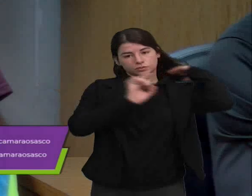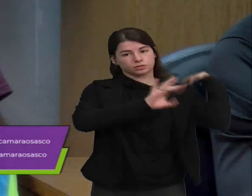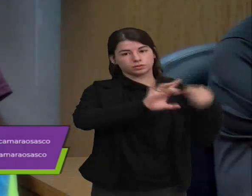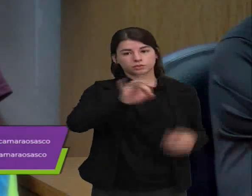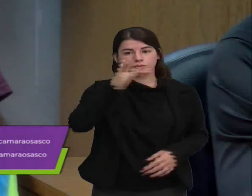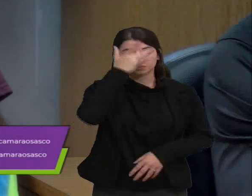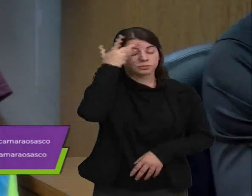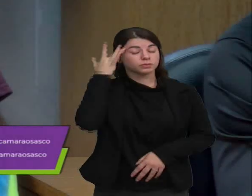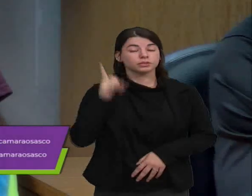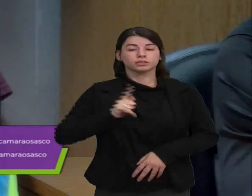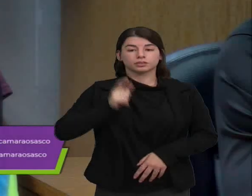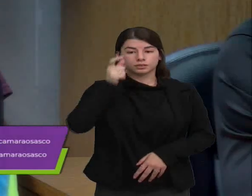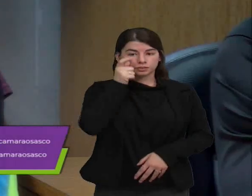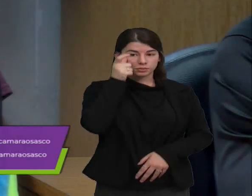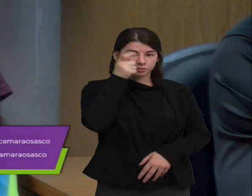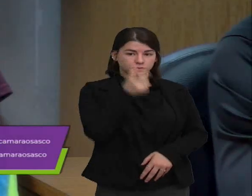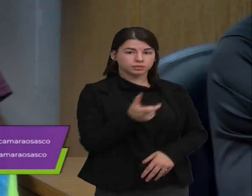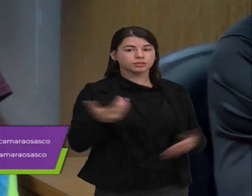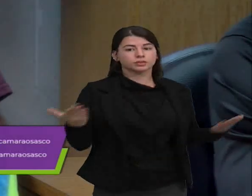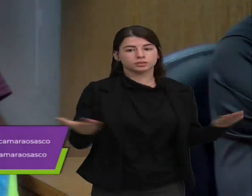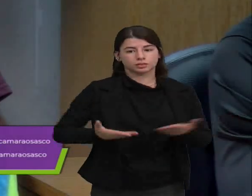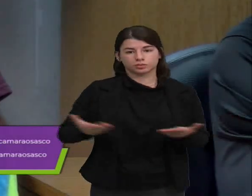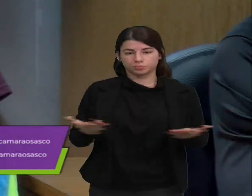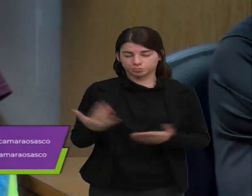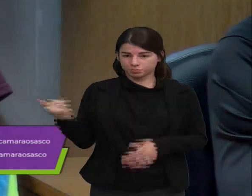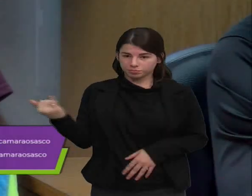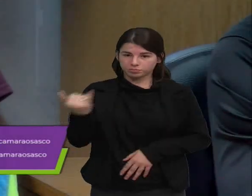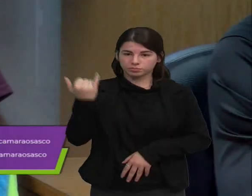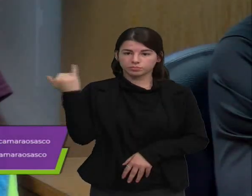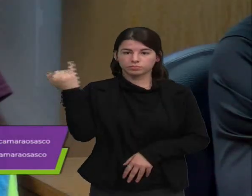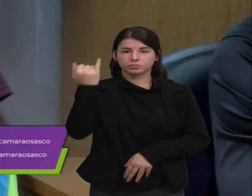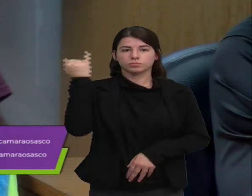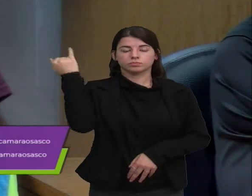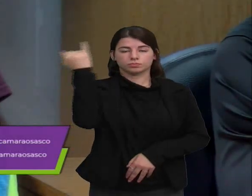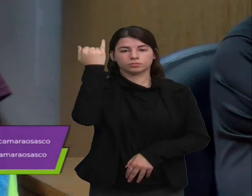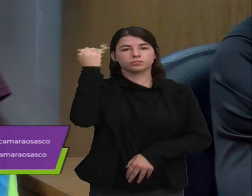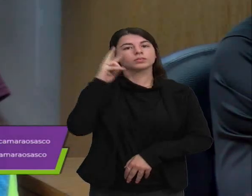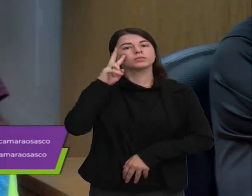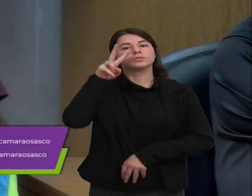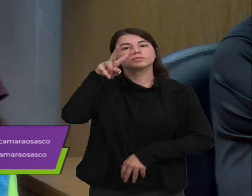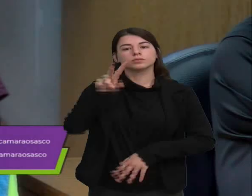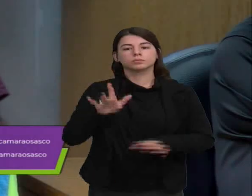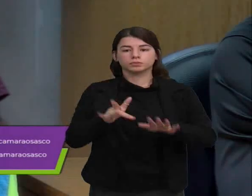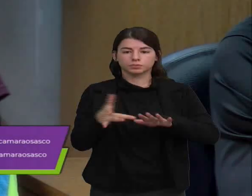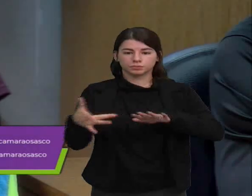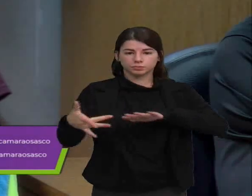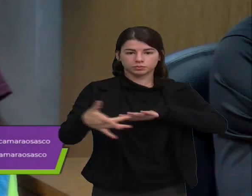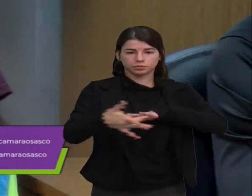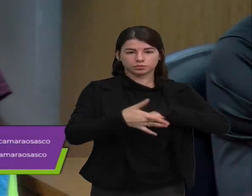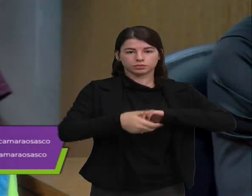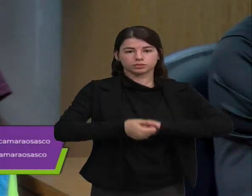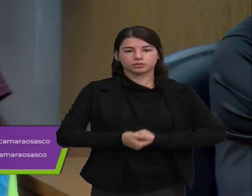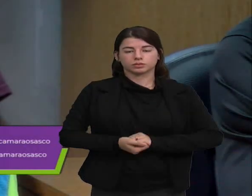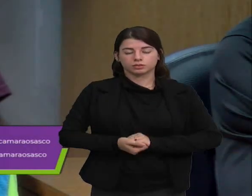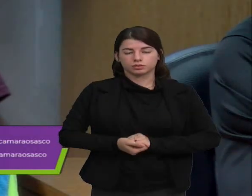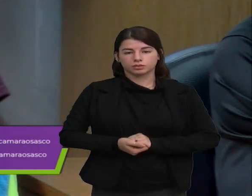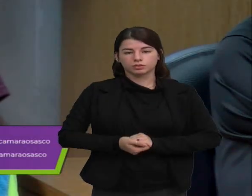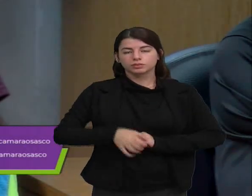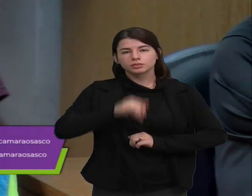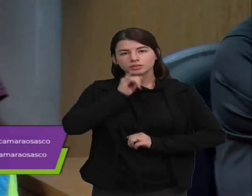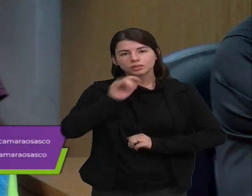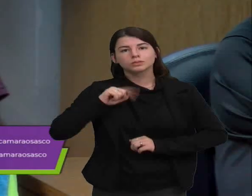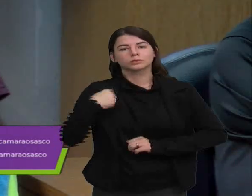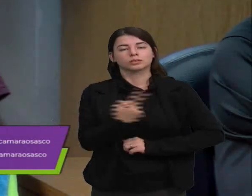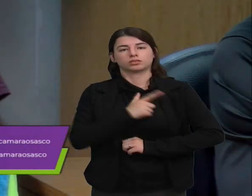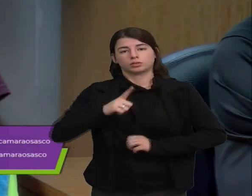um que está assistindo a essa atividade importante aqui pelas redes sociais e dizer que estamos